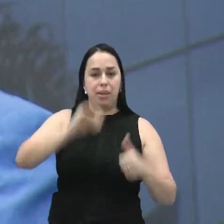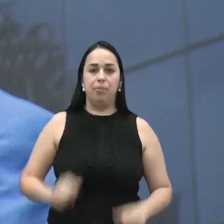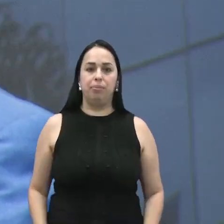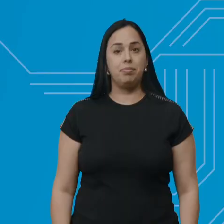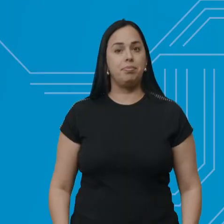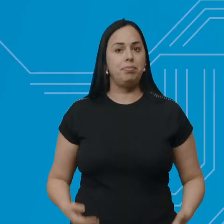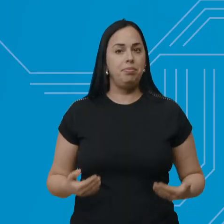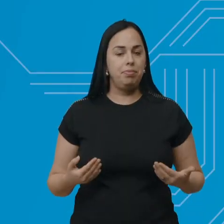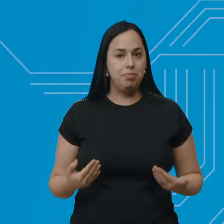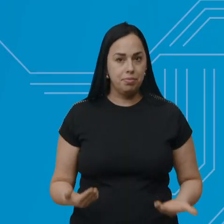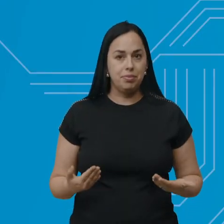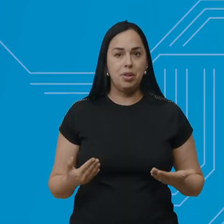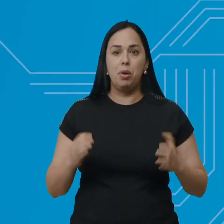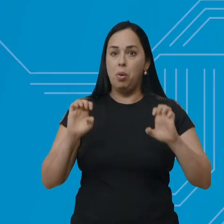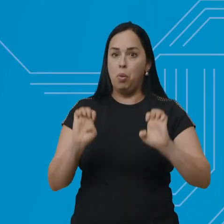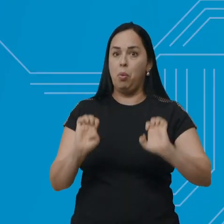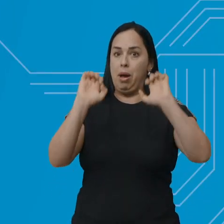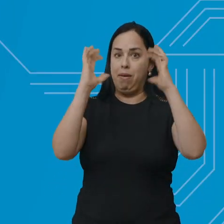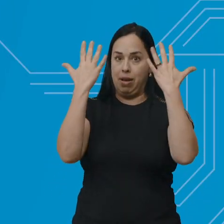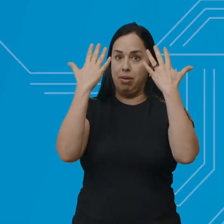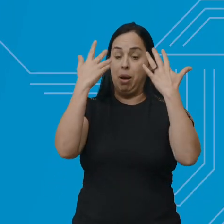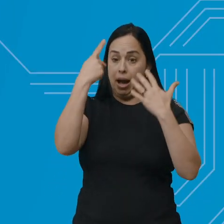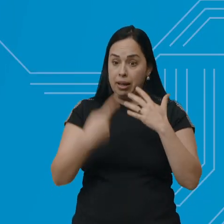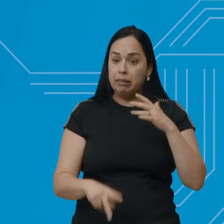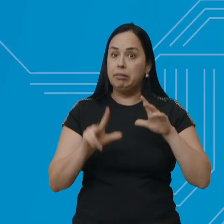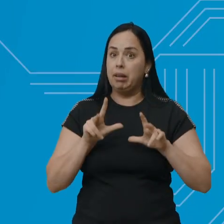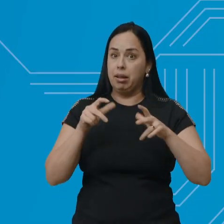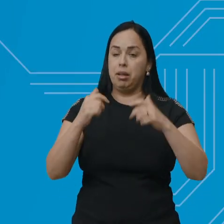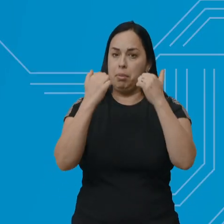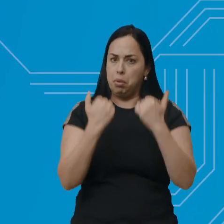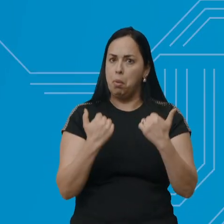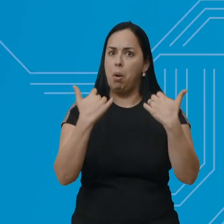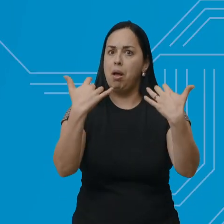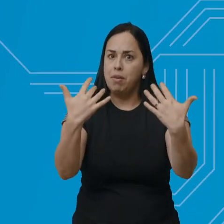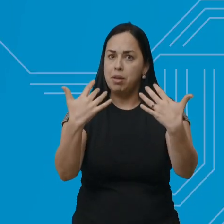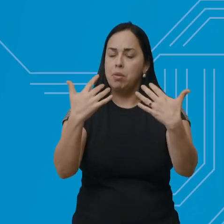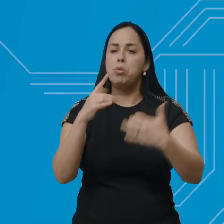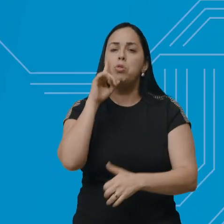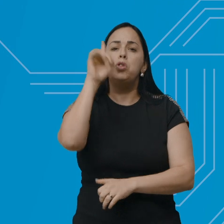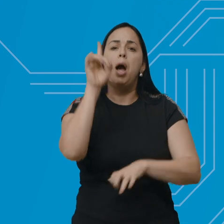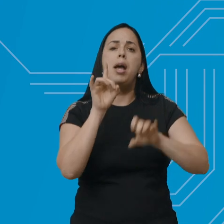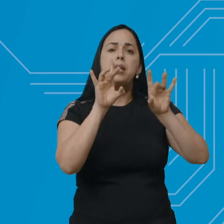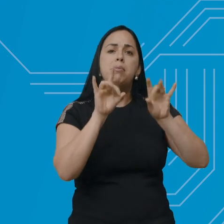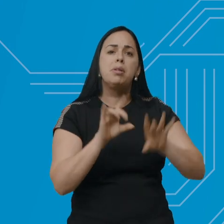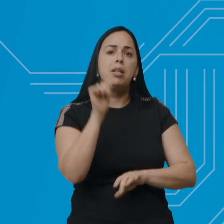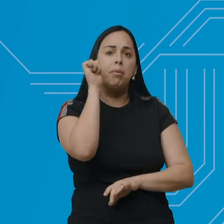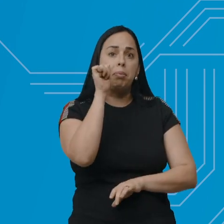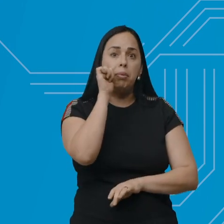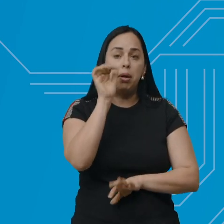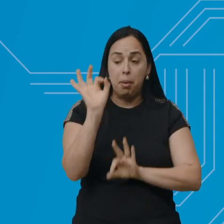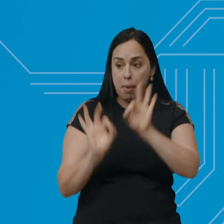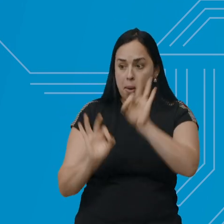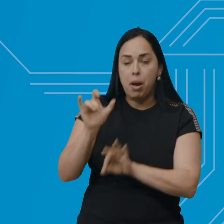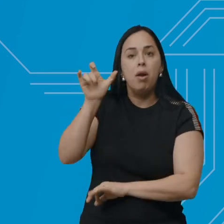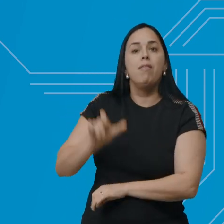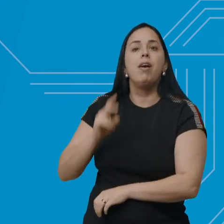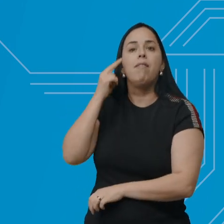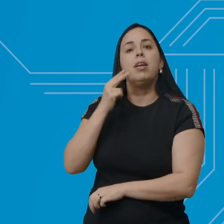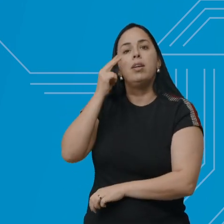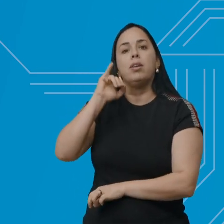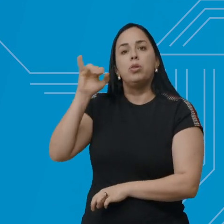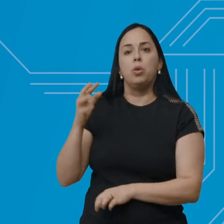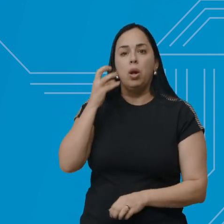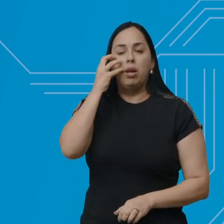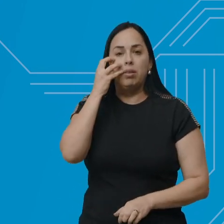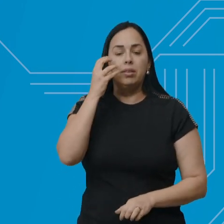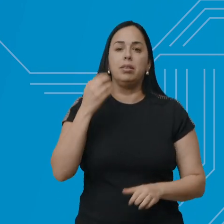e Sena. Um encontro realizado no plenário da Câmara Municipal celebrou o Mês da Mulher. Promovido pela vereadora Juliana